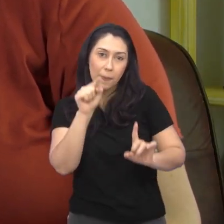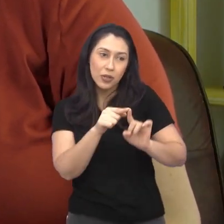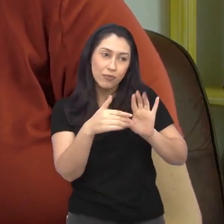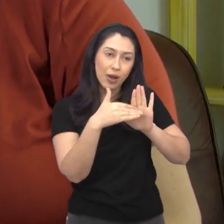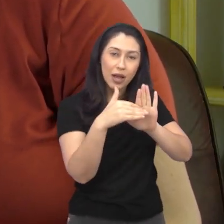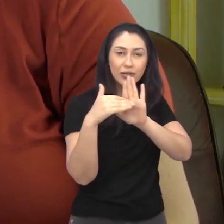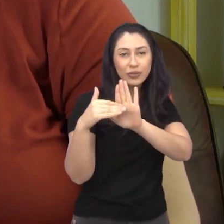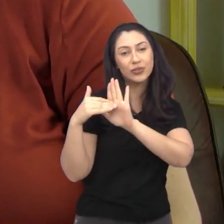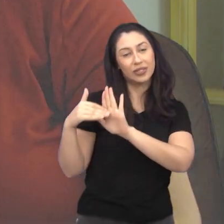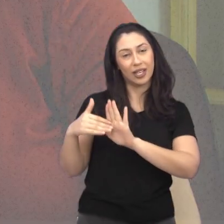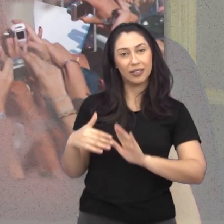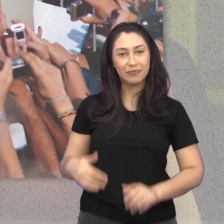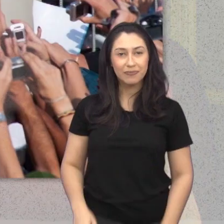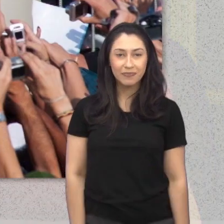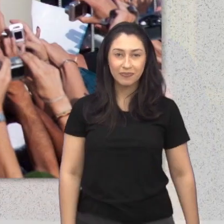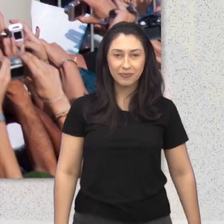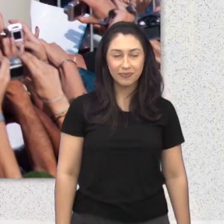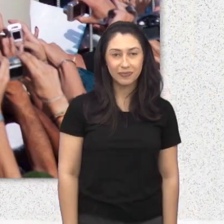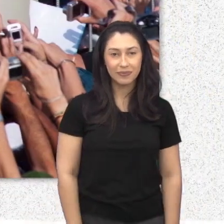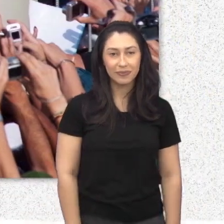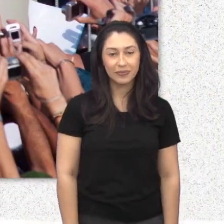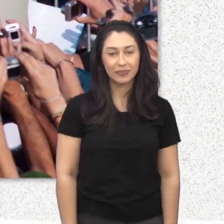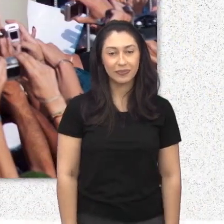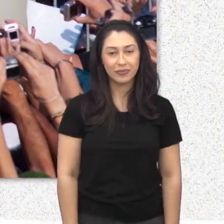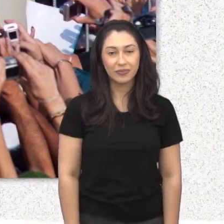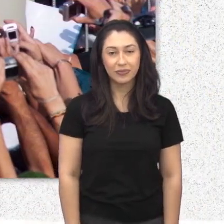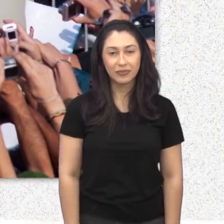o bem aos outros.